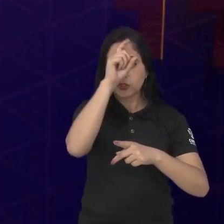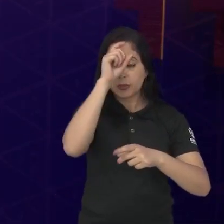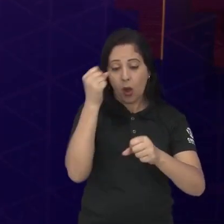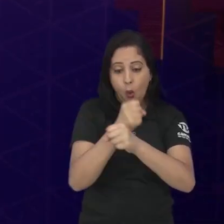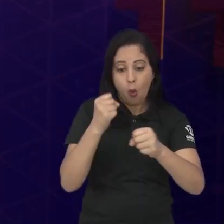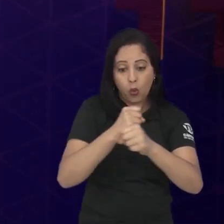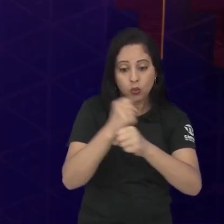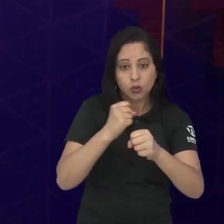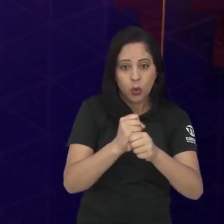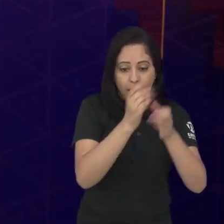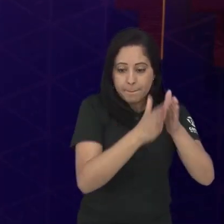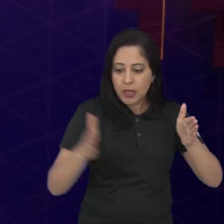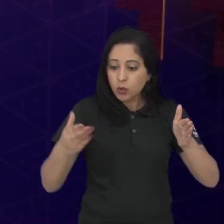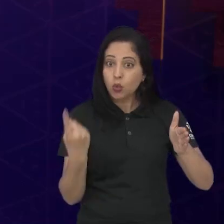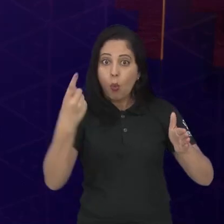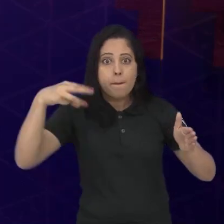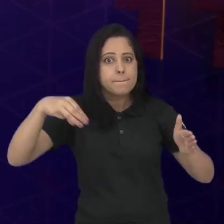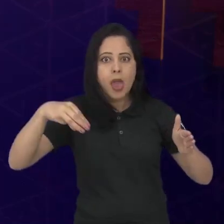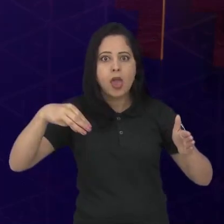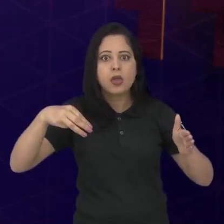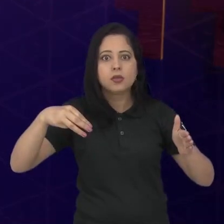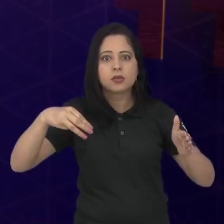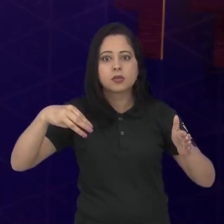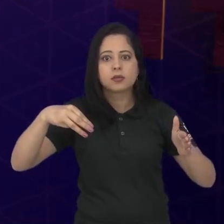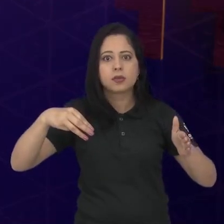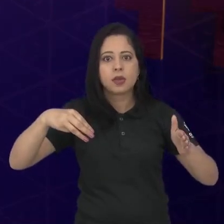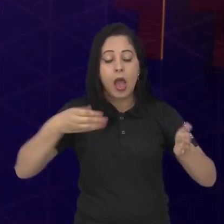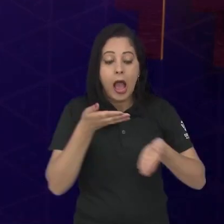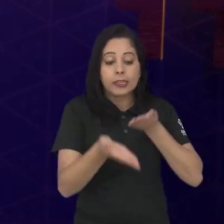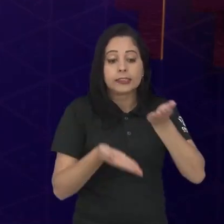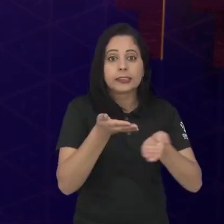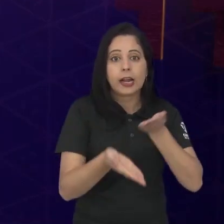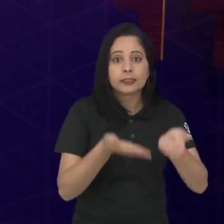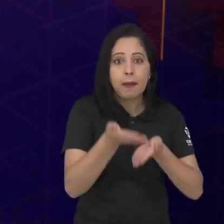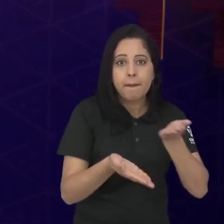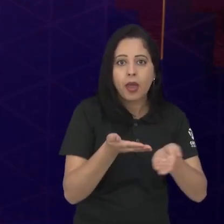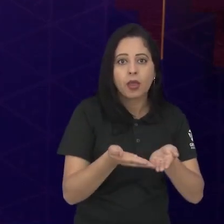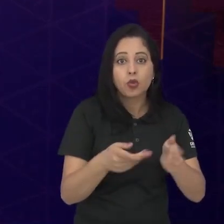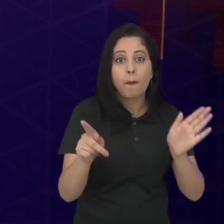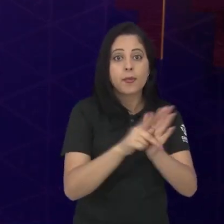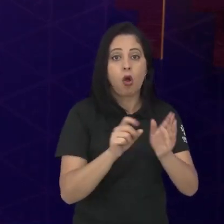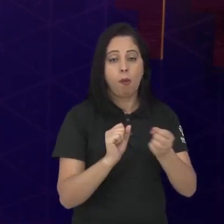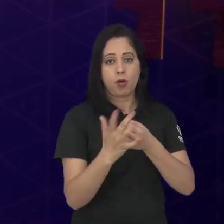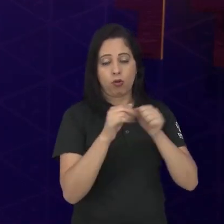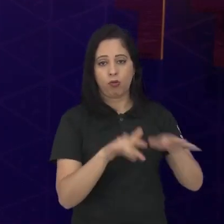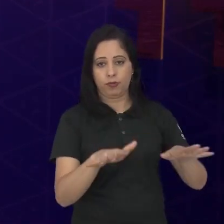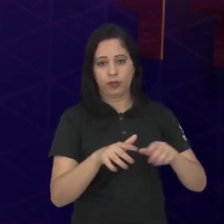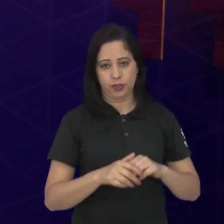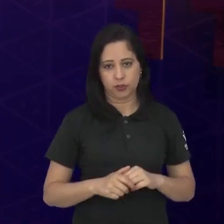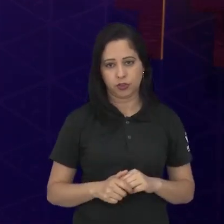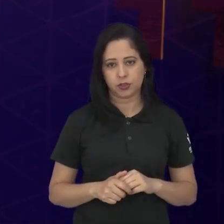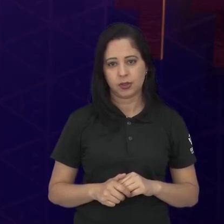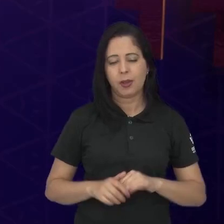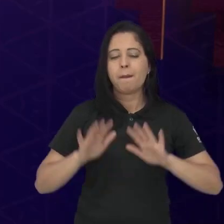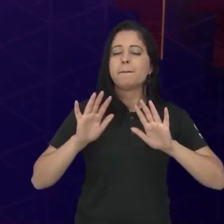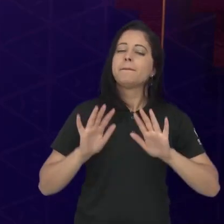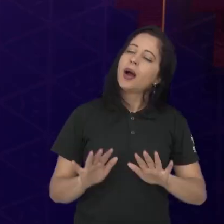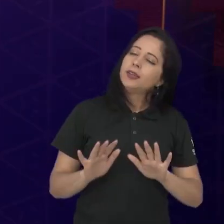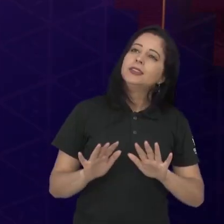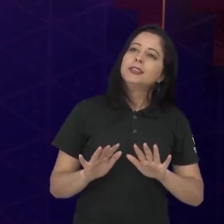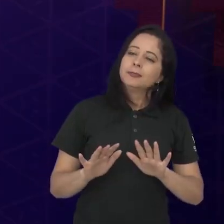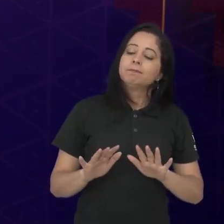em um mês, em um hospital permanente, né, para tratar a galera, e hoje já ficou para a população. O bom é que